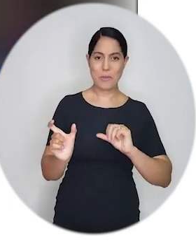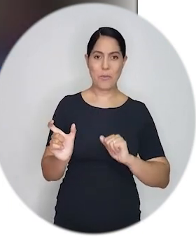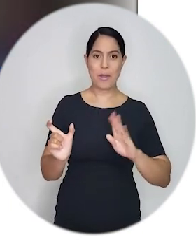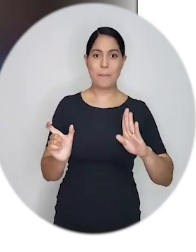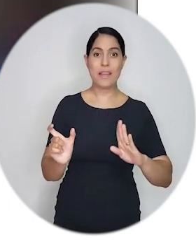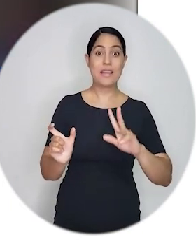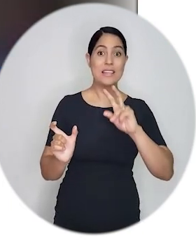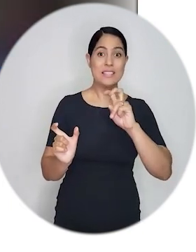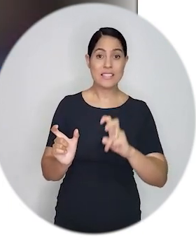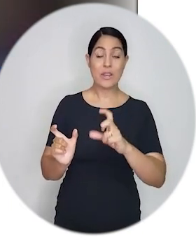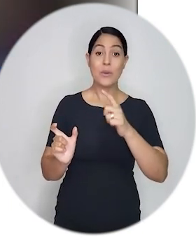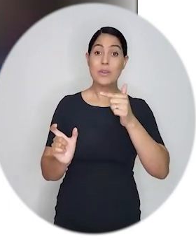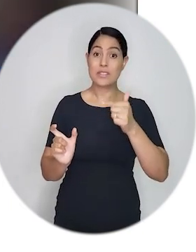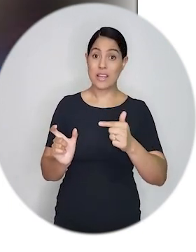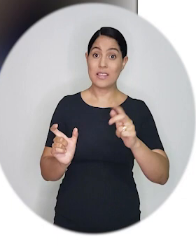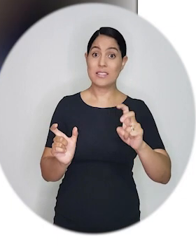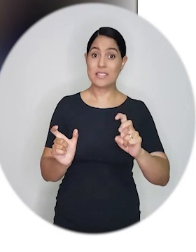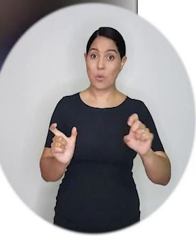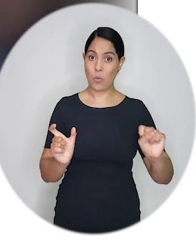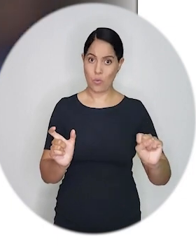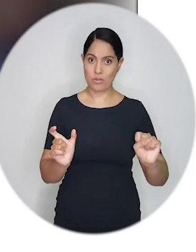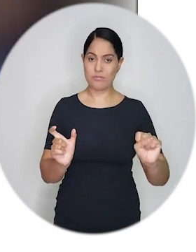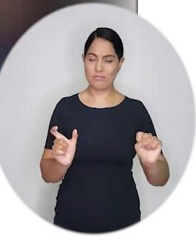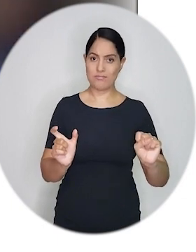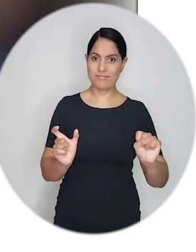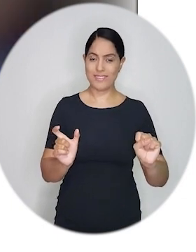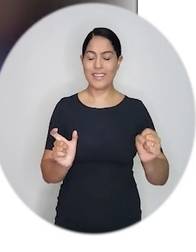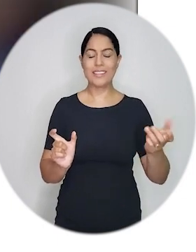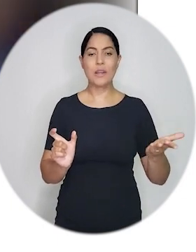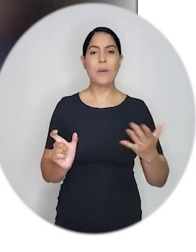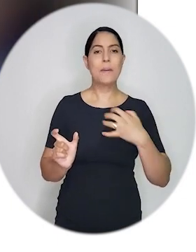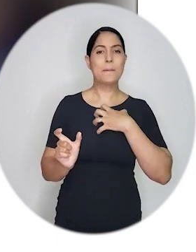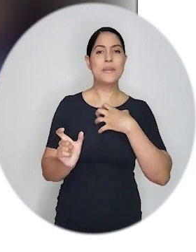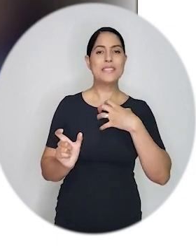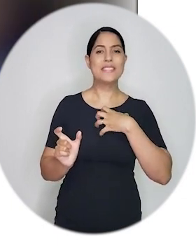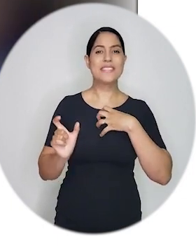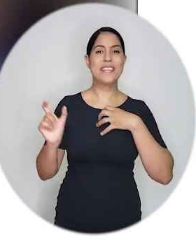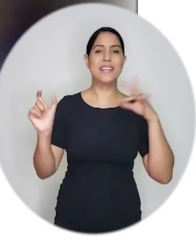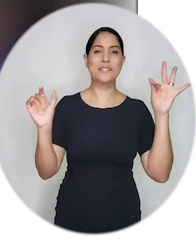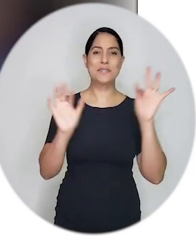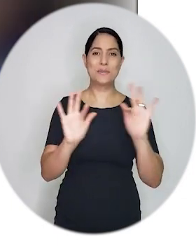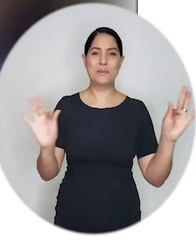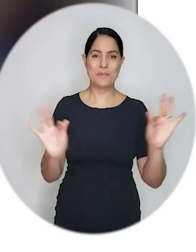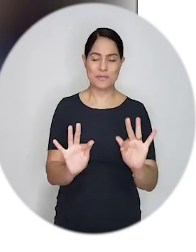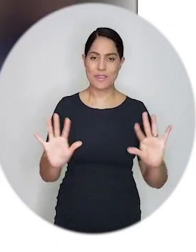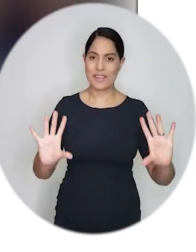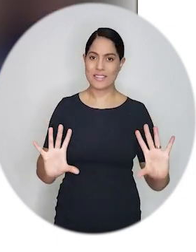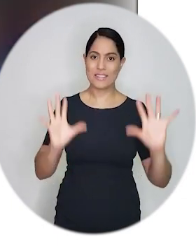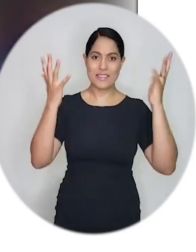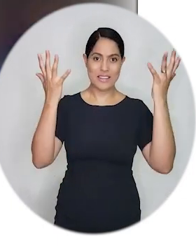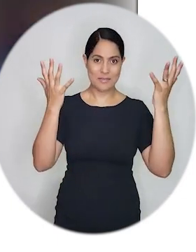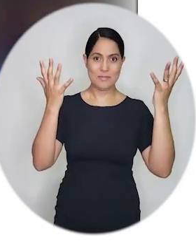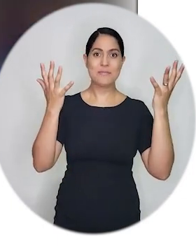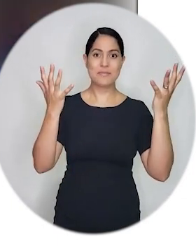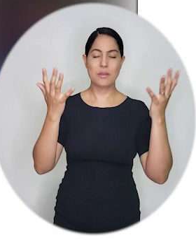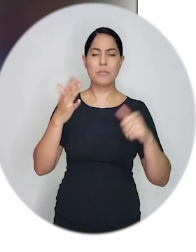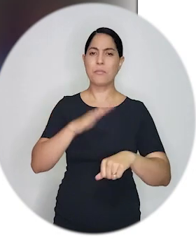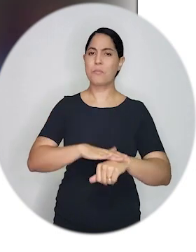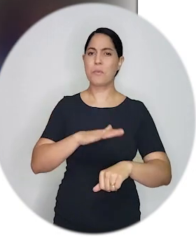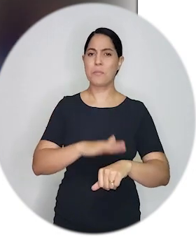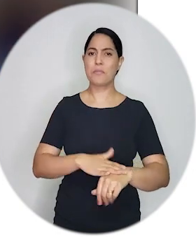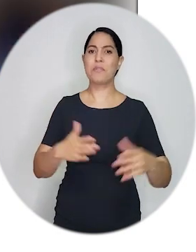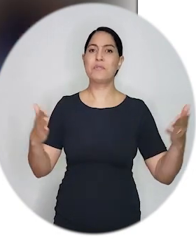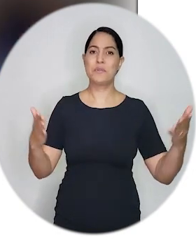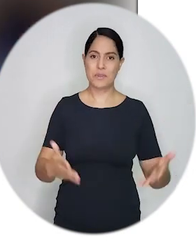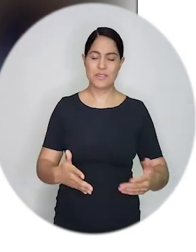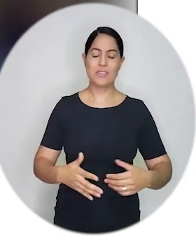né? Minha OAB é 5758. E eu fico muito feliz de poder celebrar